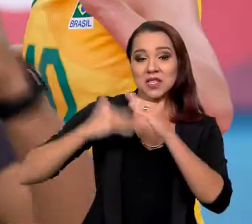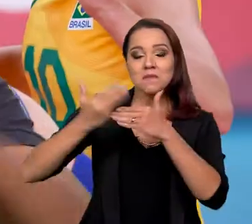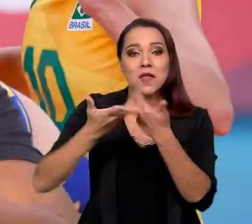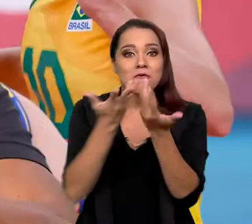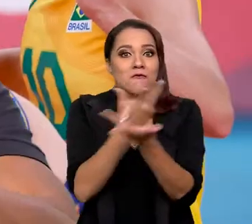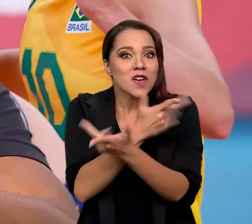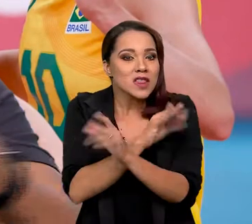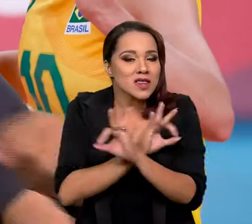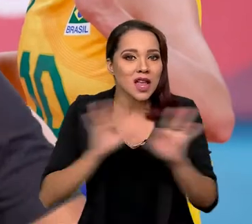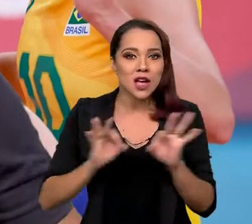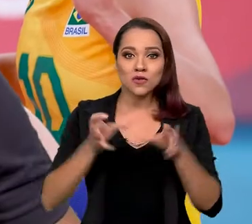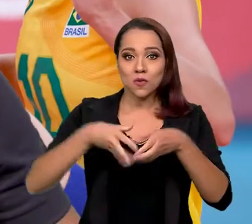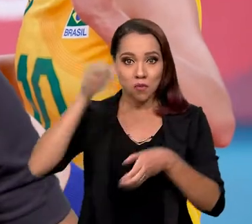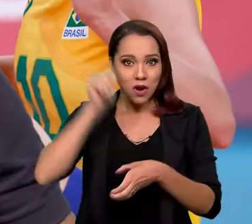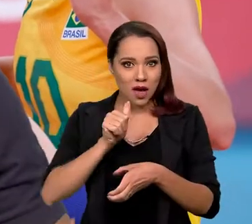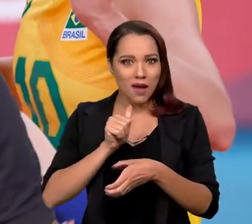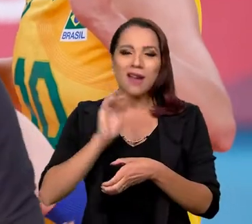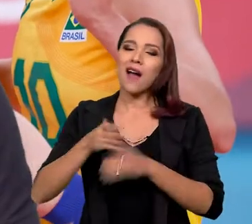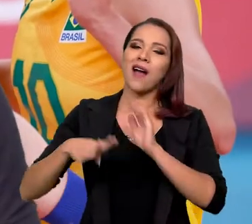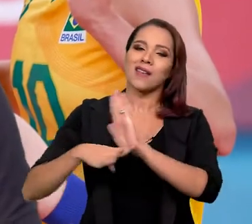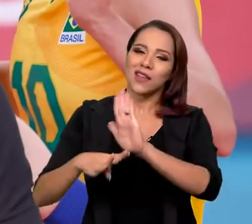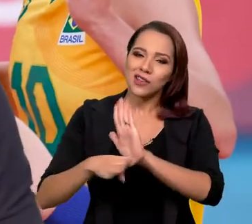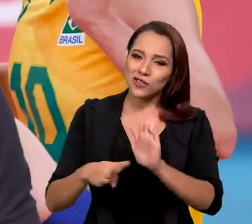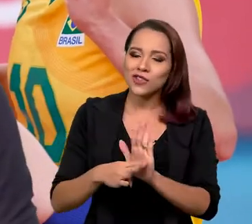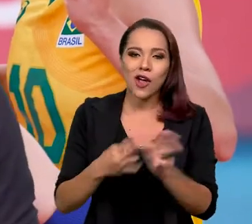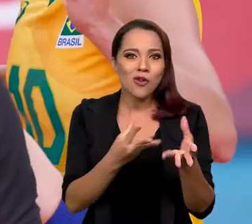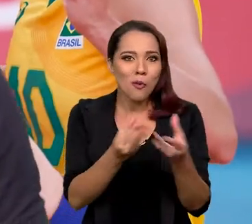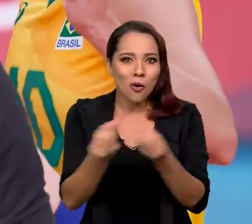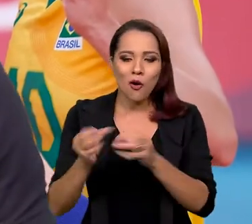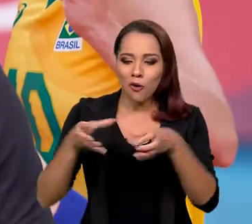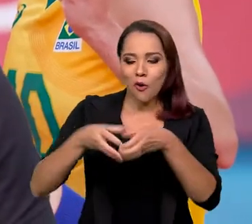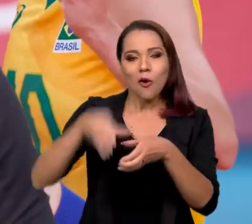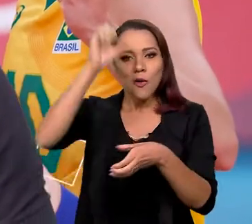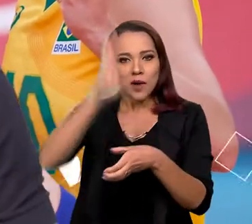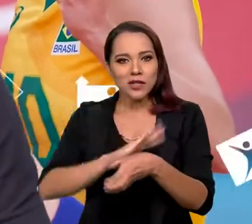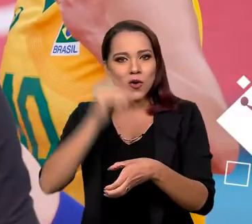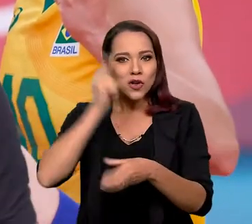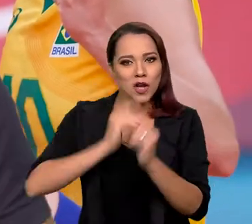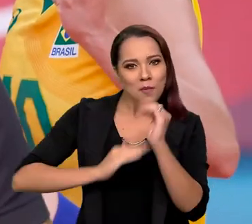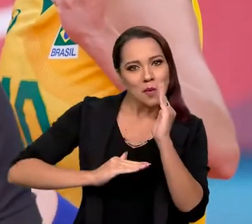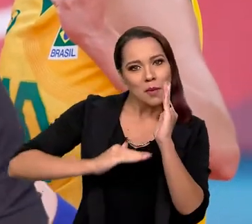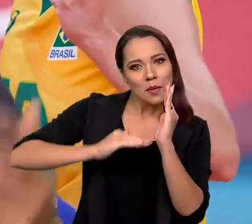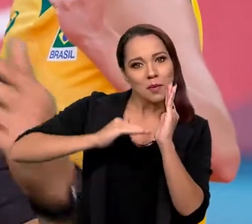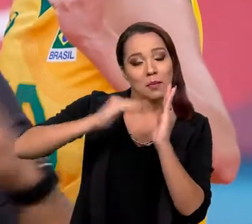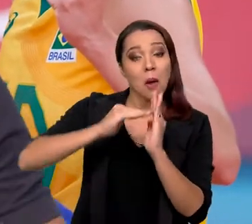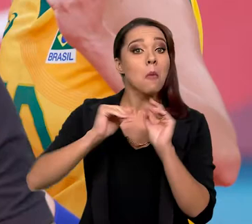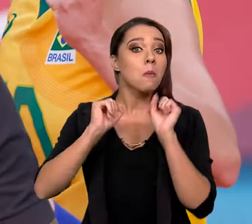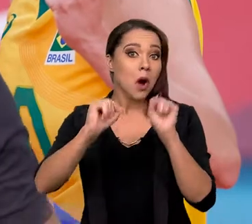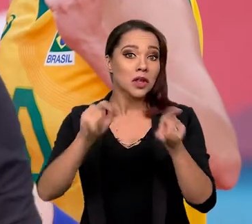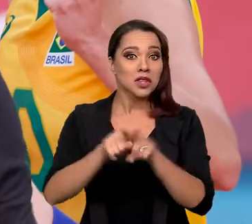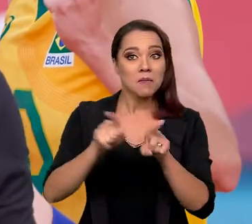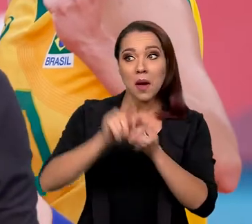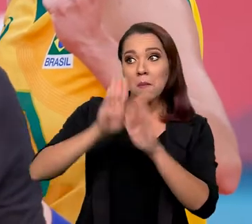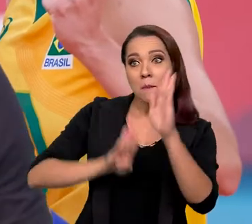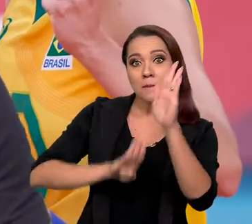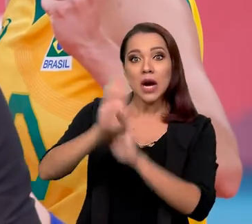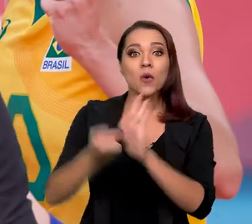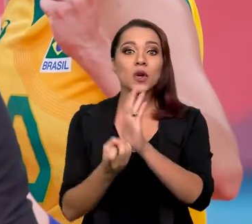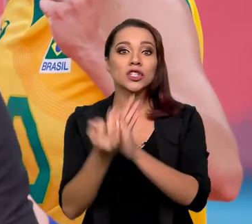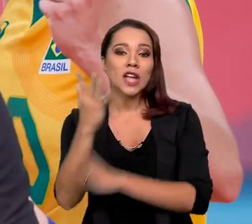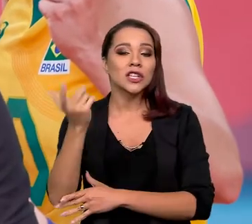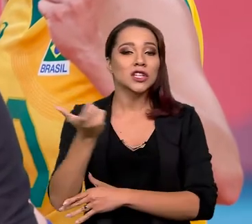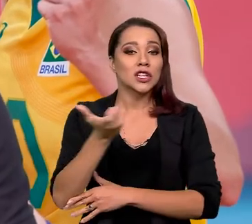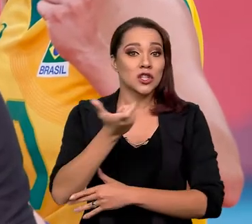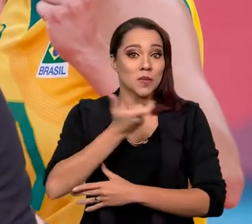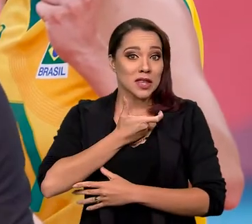Brasil. Esse desempenho fantástico da mulherada está ajudando e muito o time Brasil a chegar perto e, quem sabe,